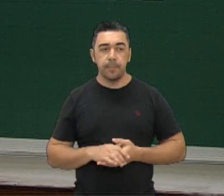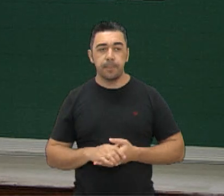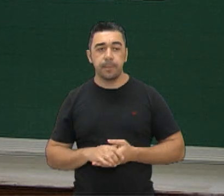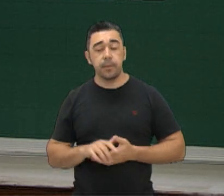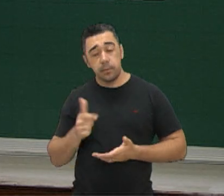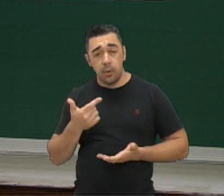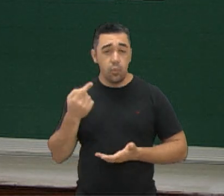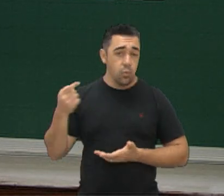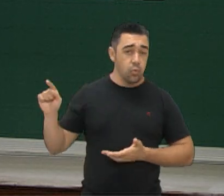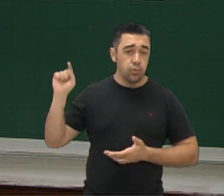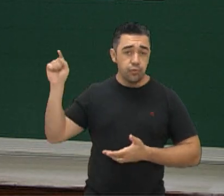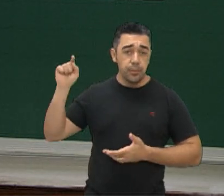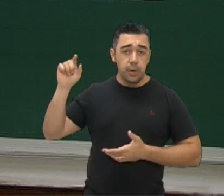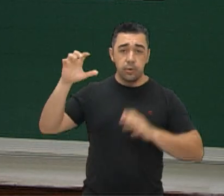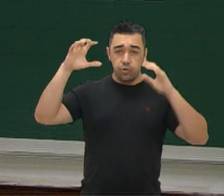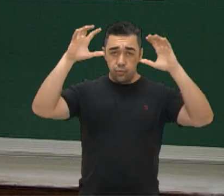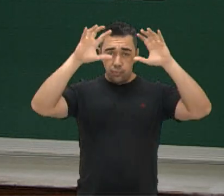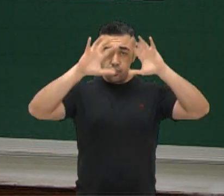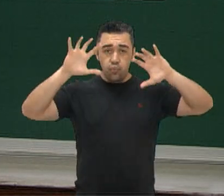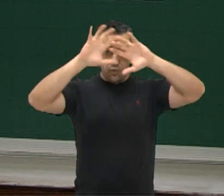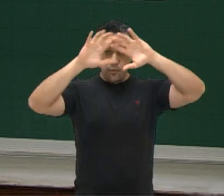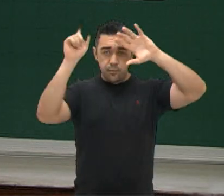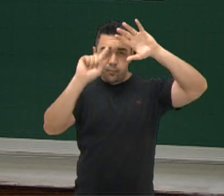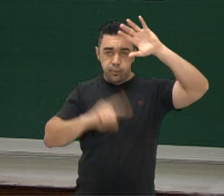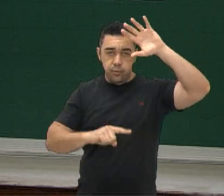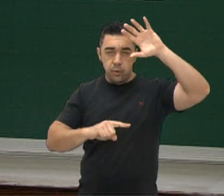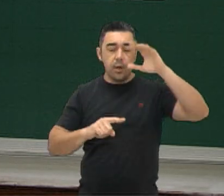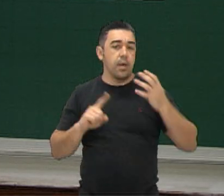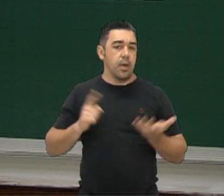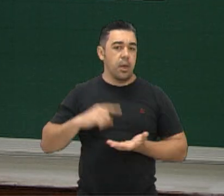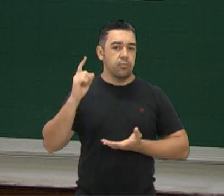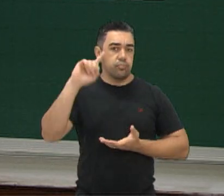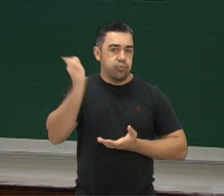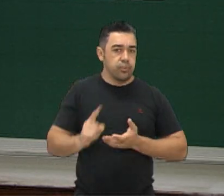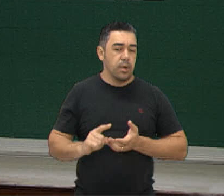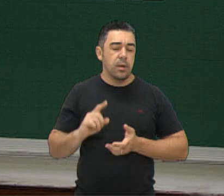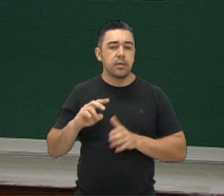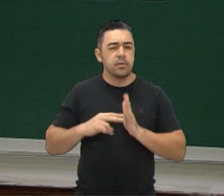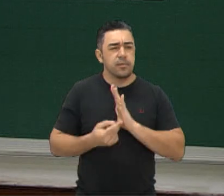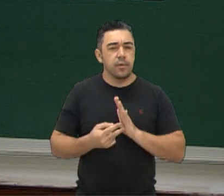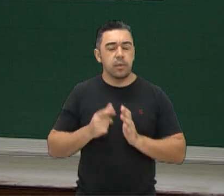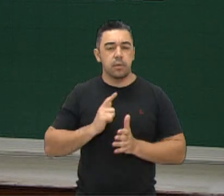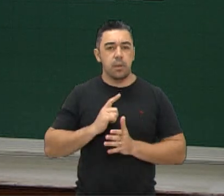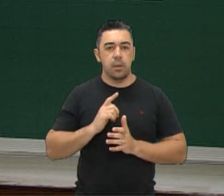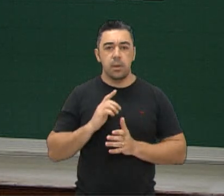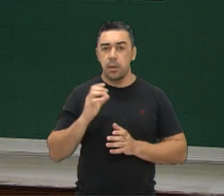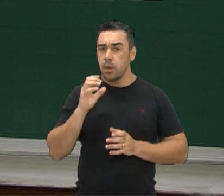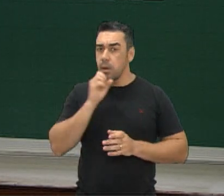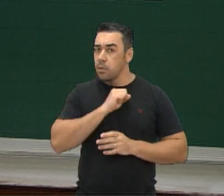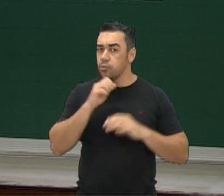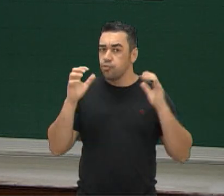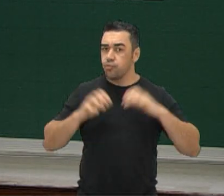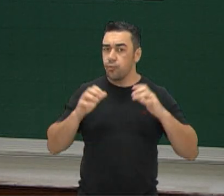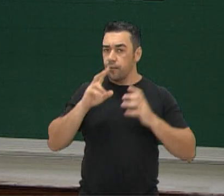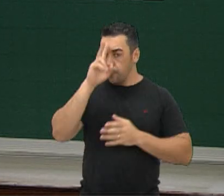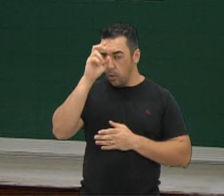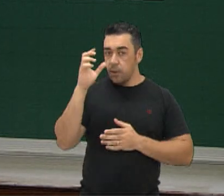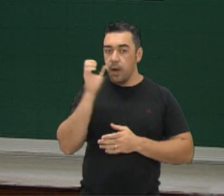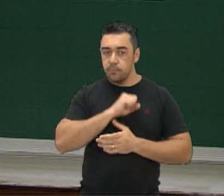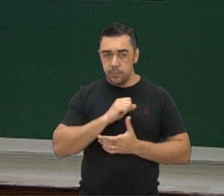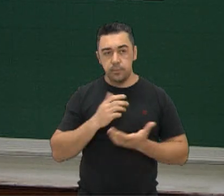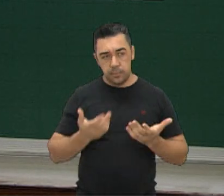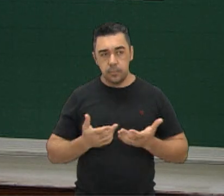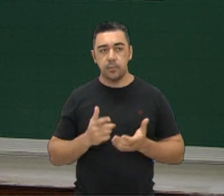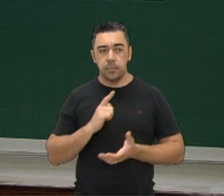A. E por último, a gente tem uma outra nuvenzinha e agora com uma imagem que parece que tem um raio saindo dela, né?